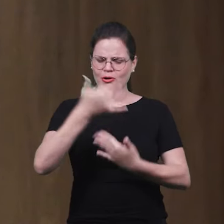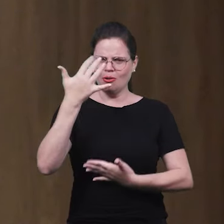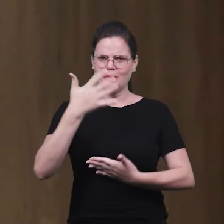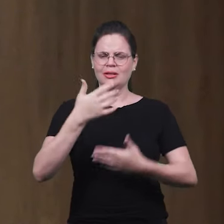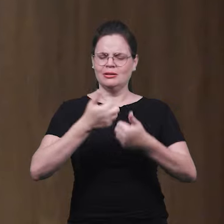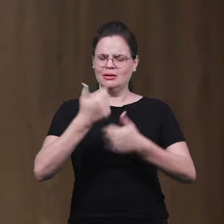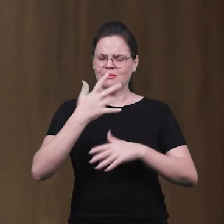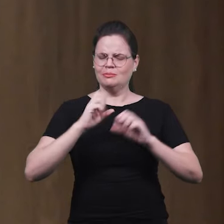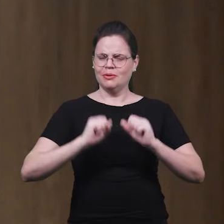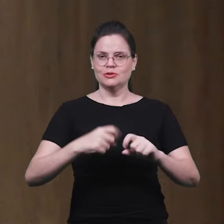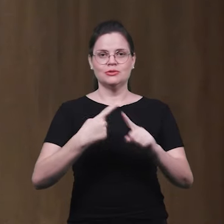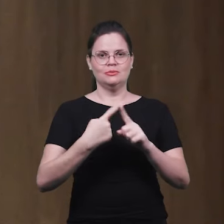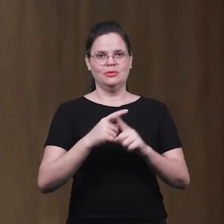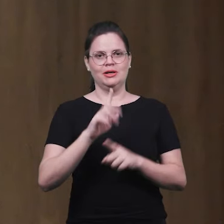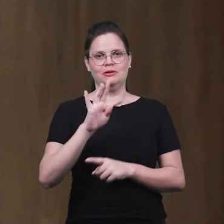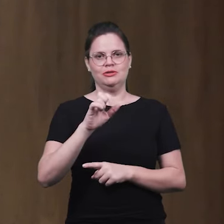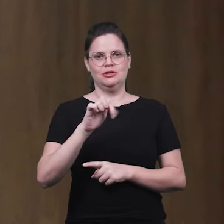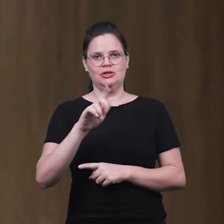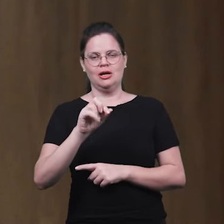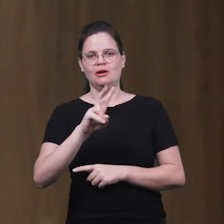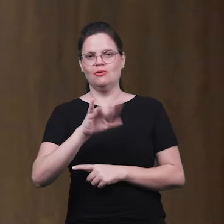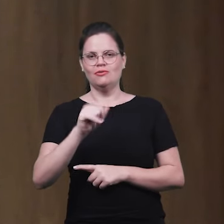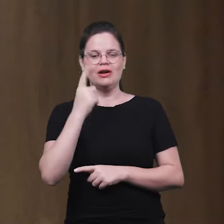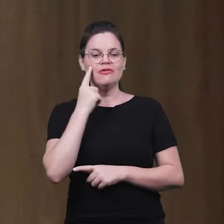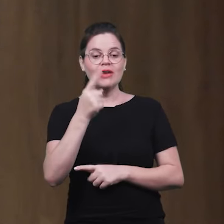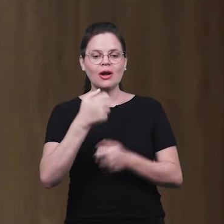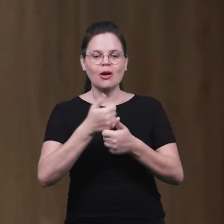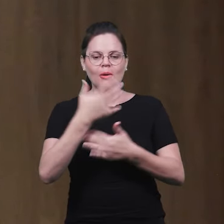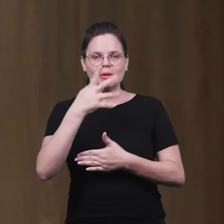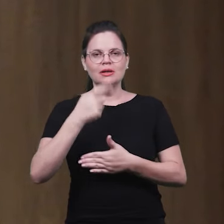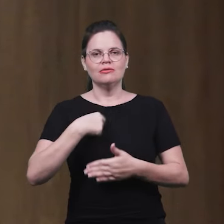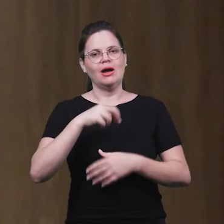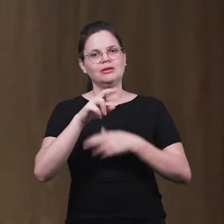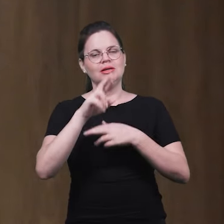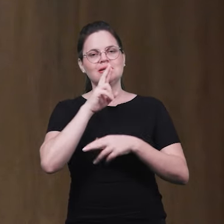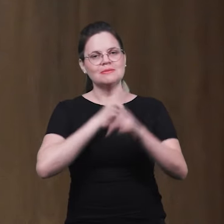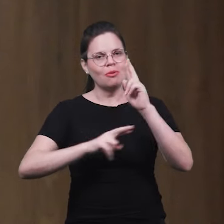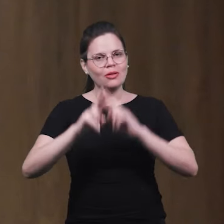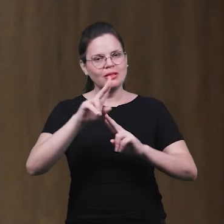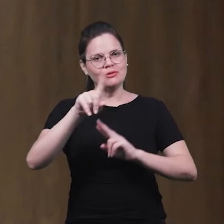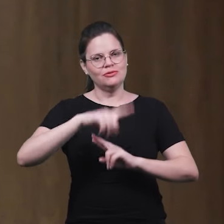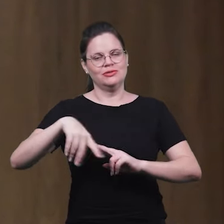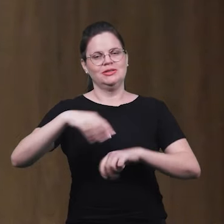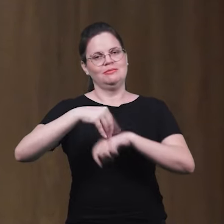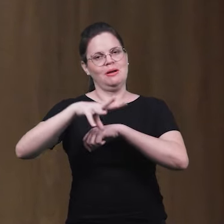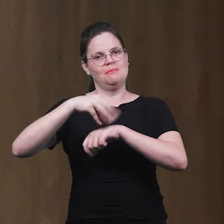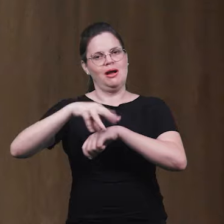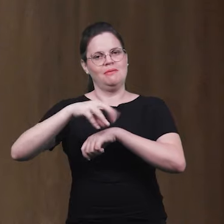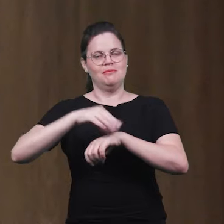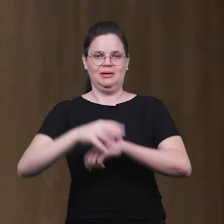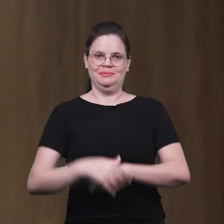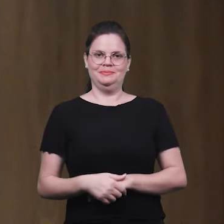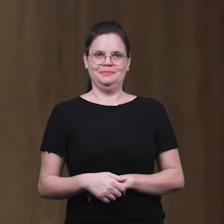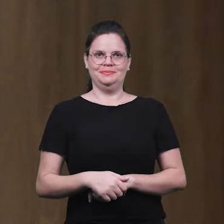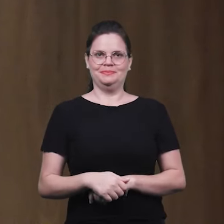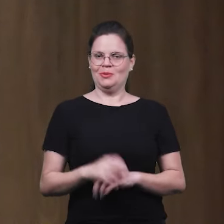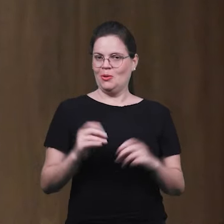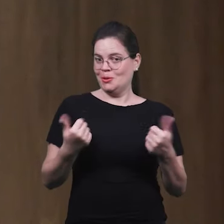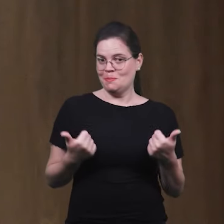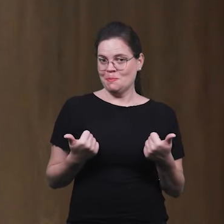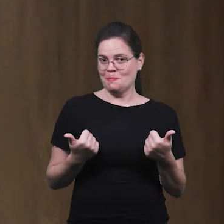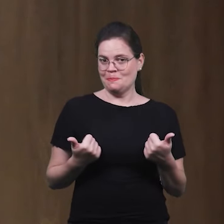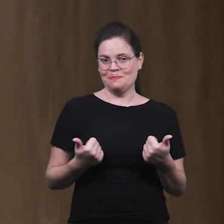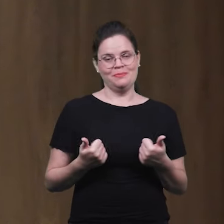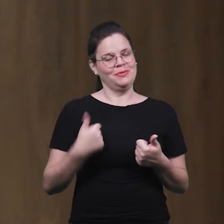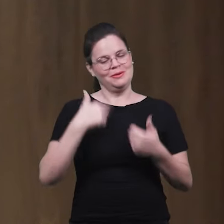seu comentário, porque o Tiago, por certo, vai olhar o seu comentário e vai poder interagir com você e te dar mais informações sobre o assunto. Tá